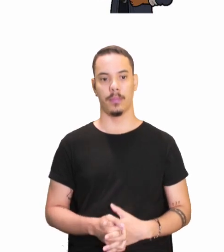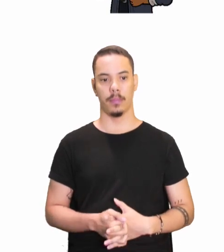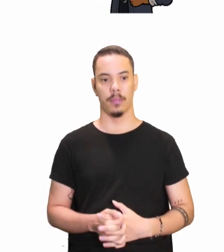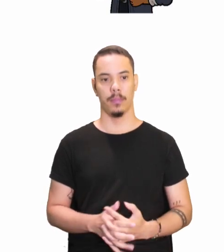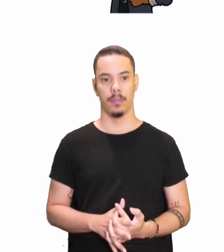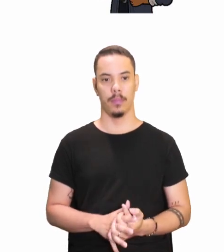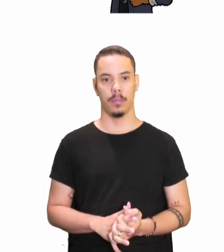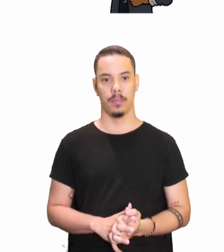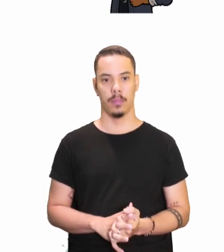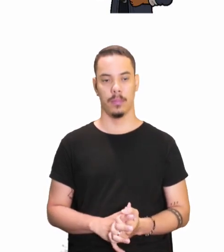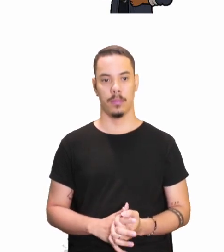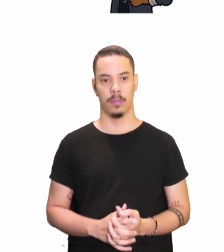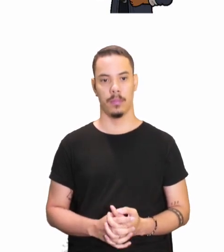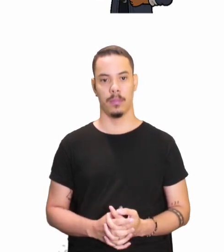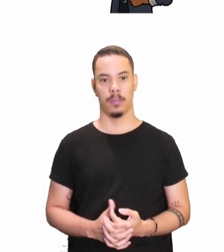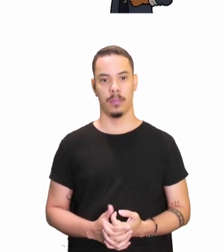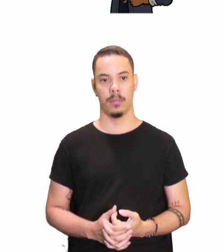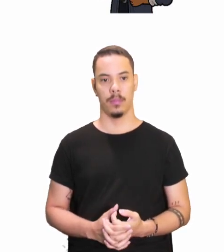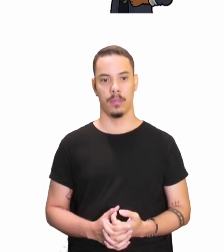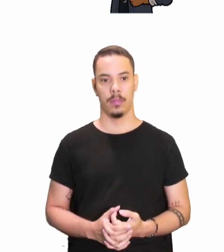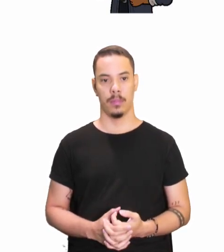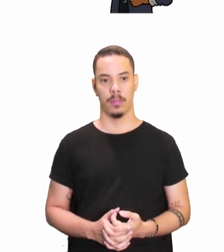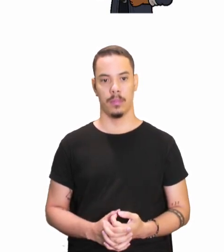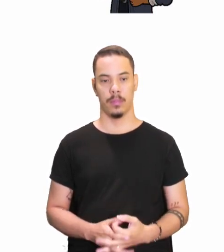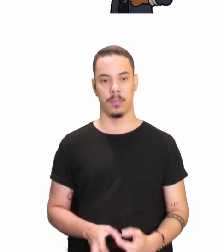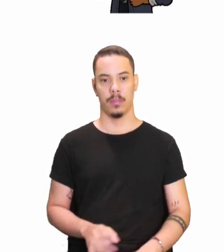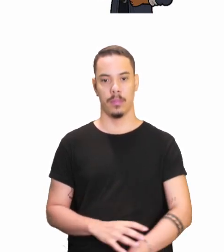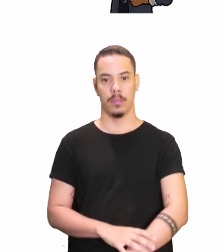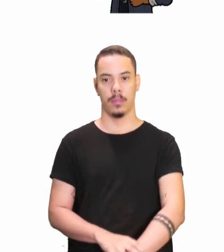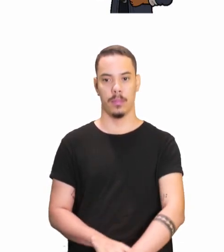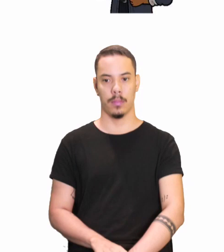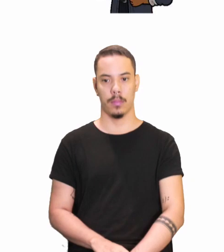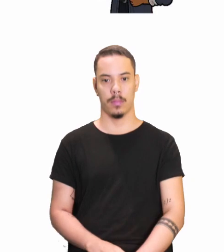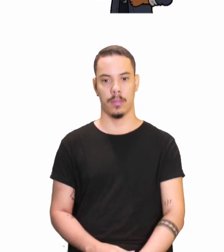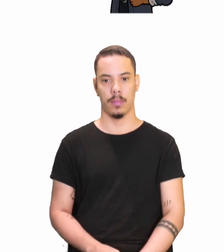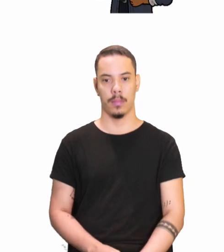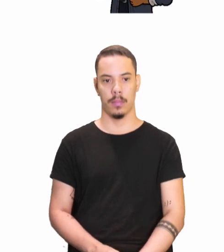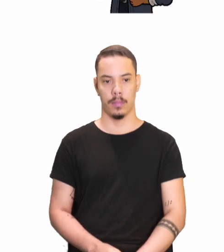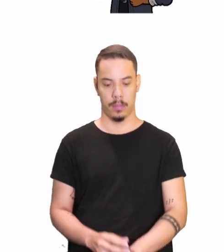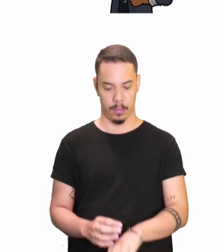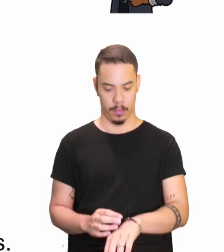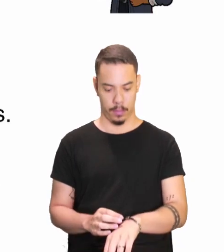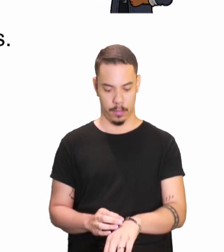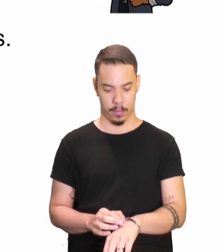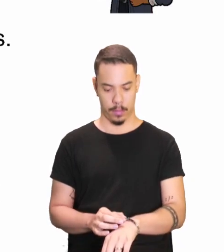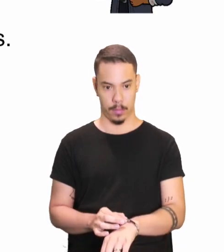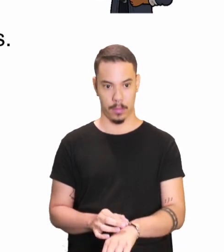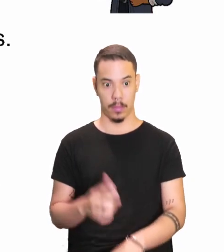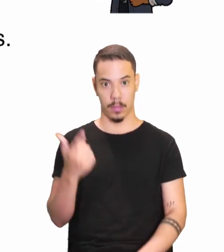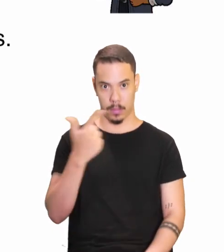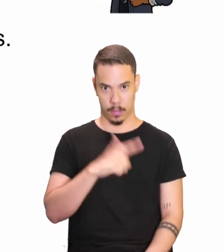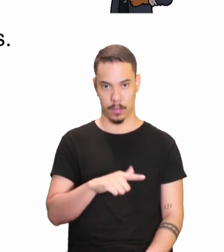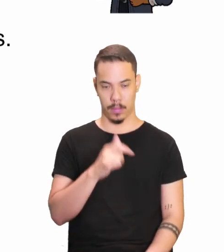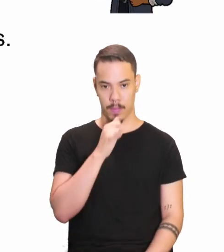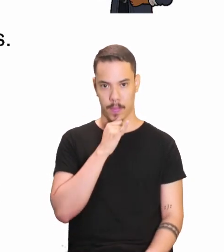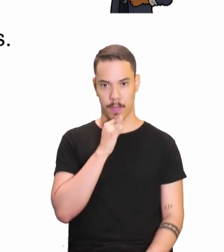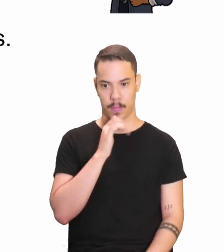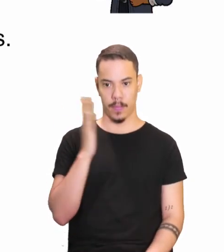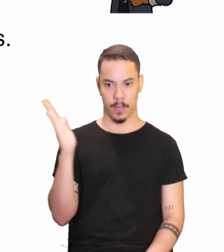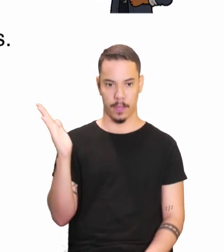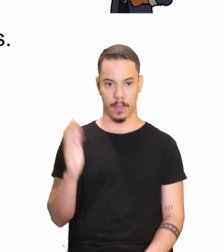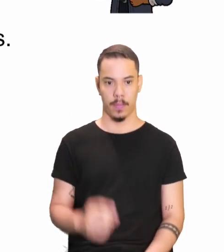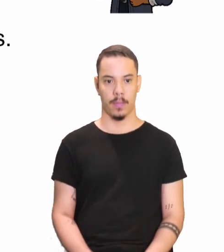Olha só, árvores contribuem para a qualidade do ar que respiramos. Olha só, mais outra.